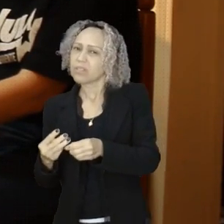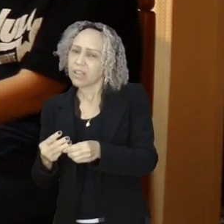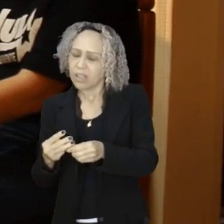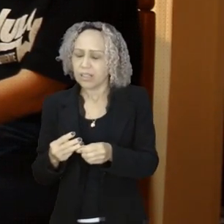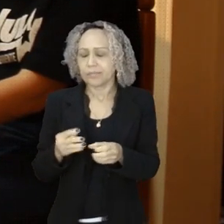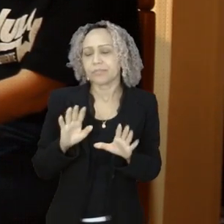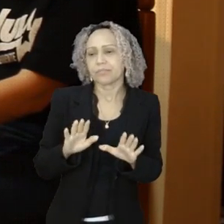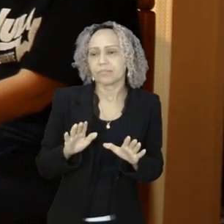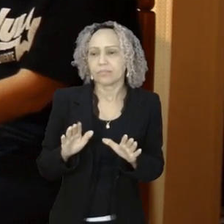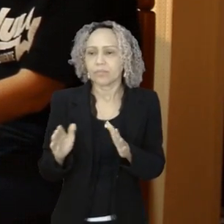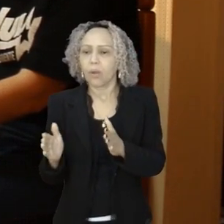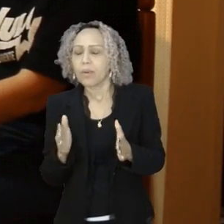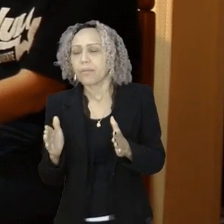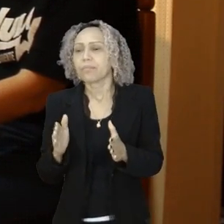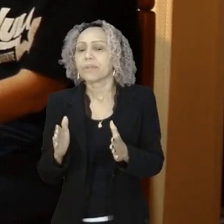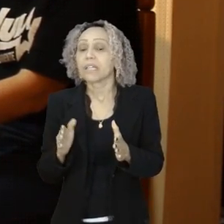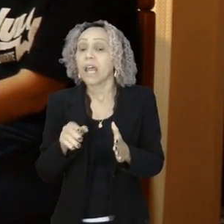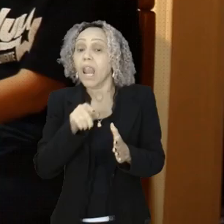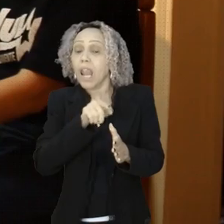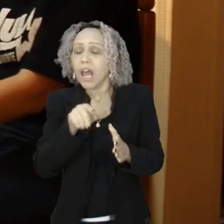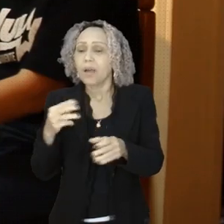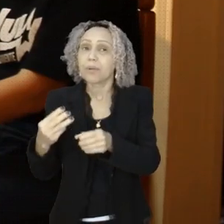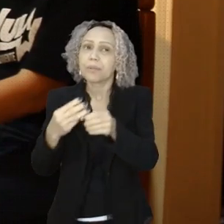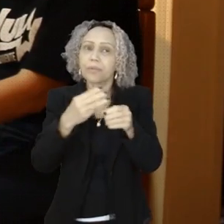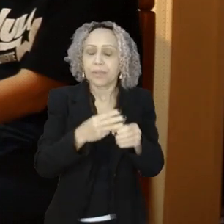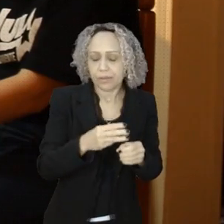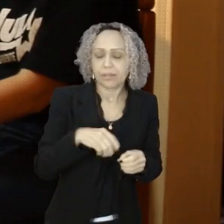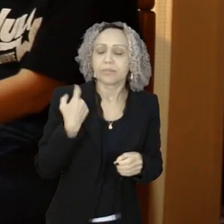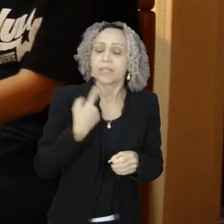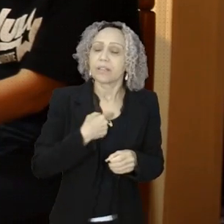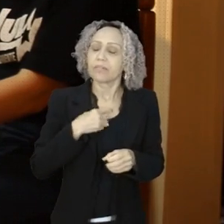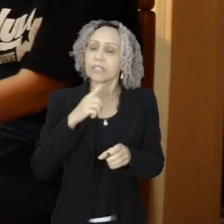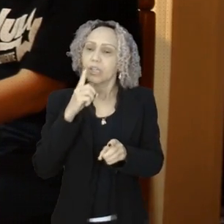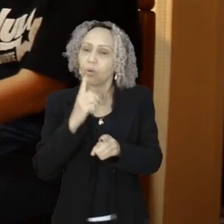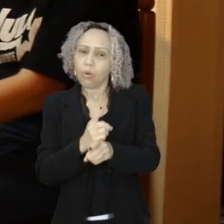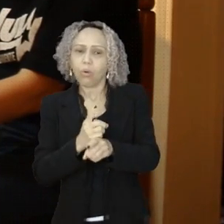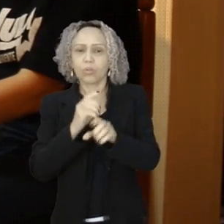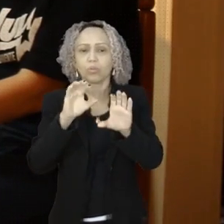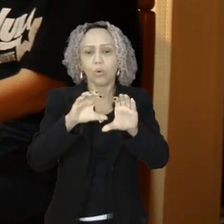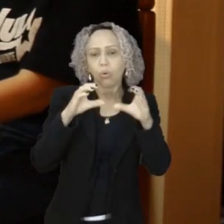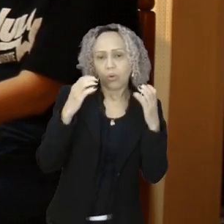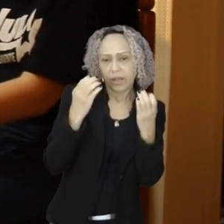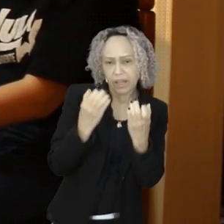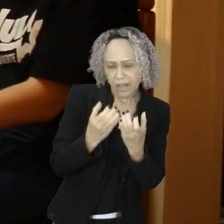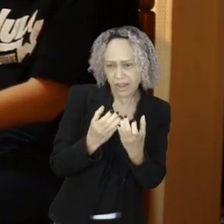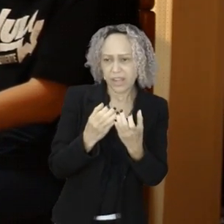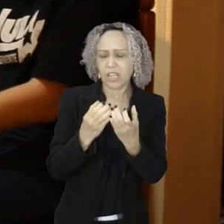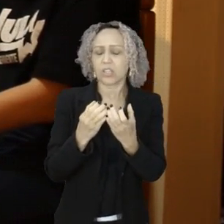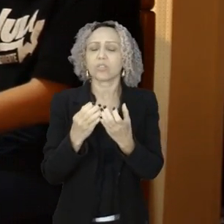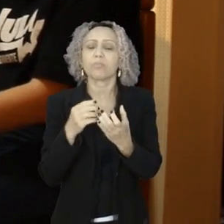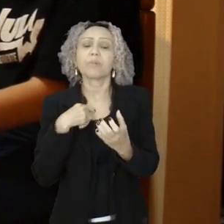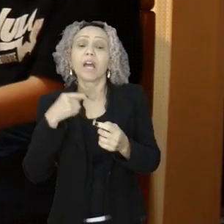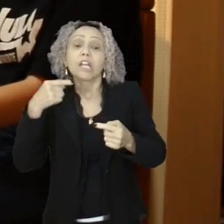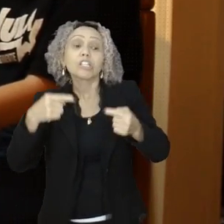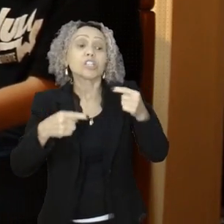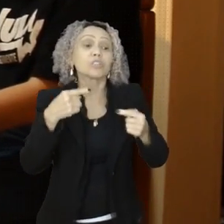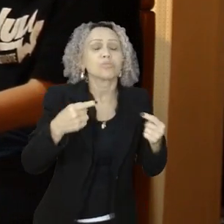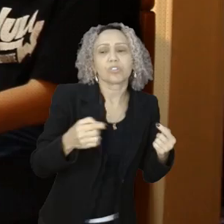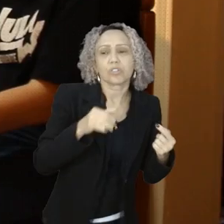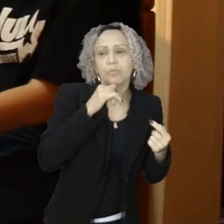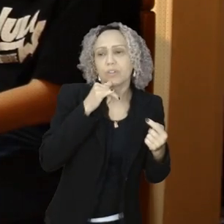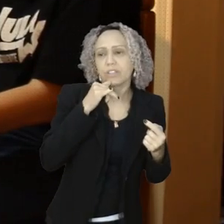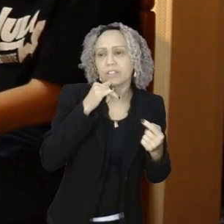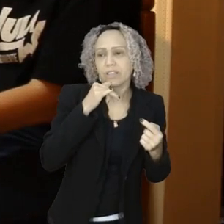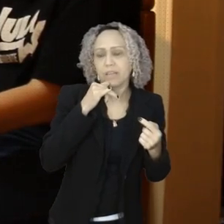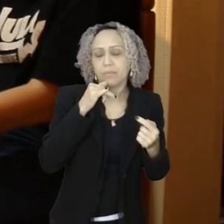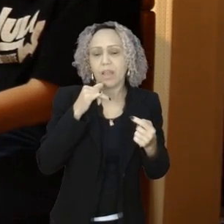encontros, congressos para discutir programa mínimo por governo, a visão do país, a luta democrática, enfim,